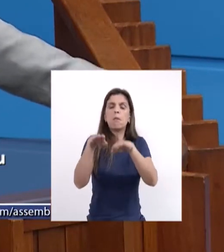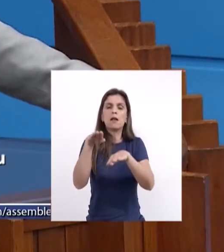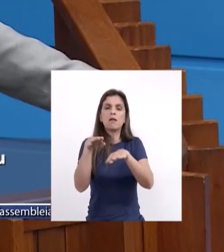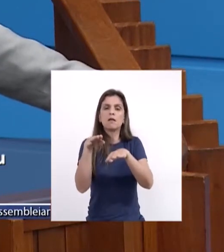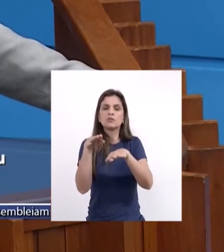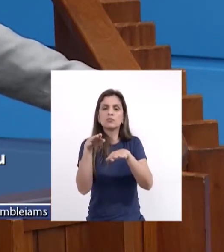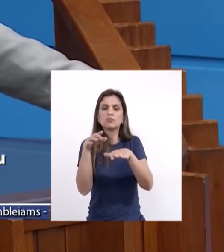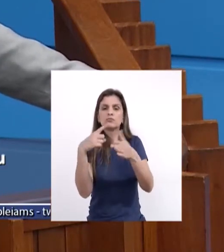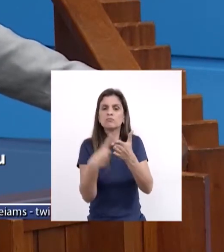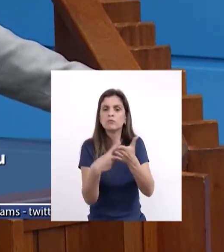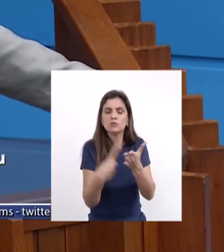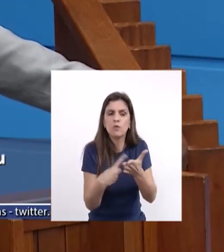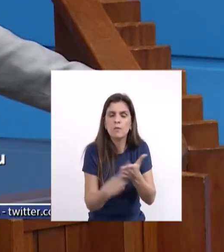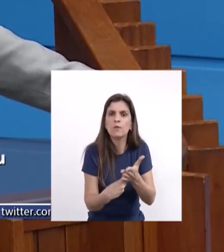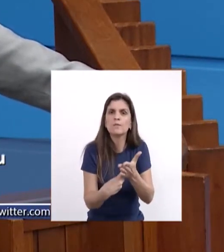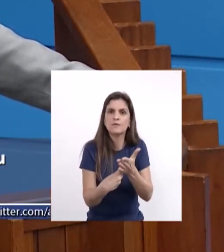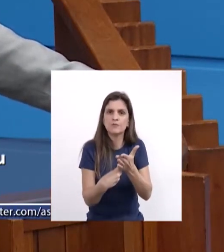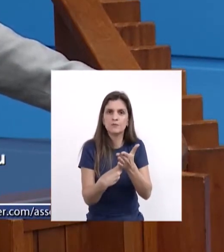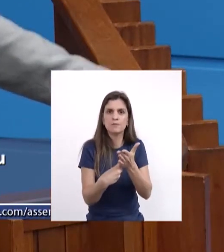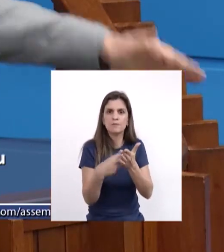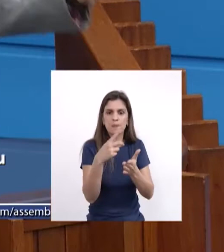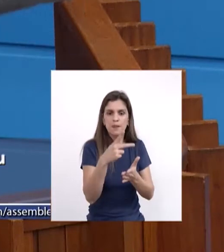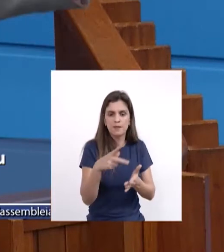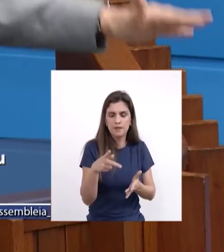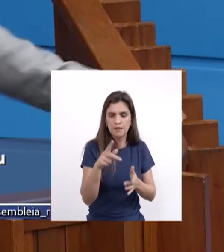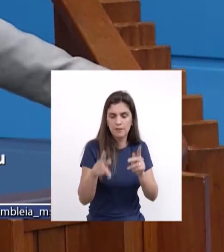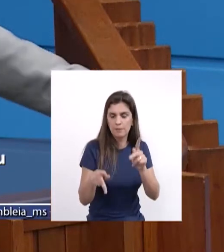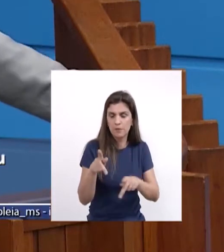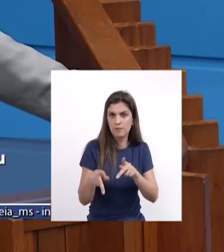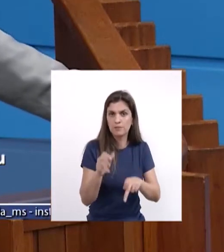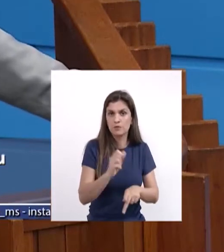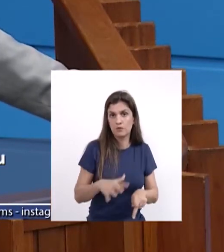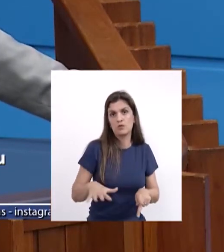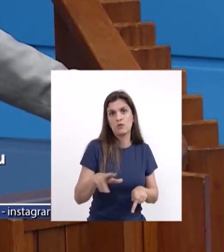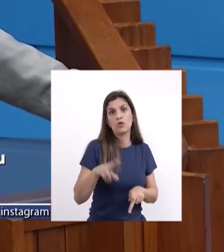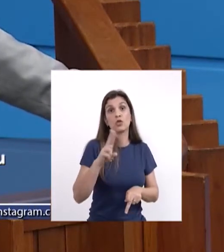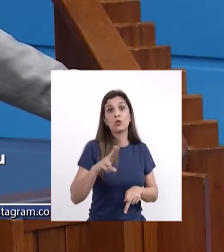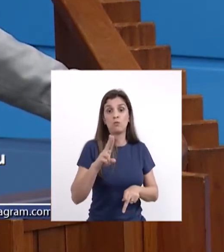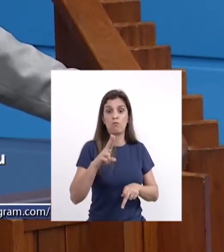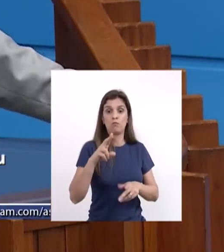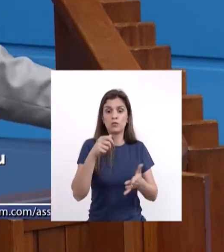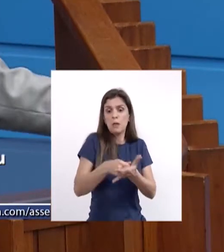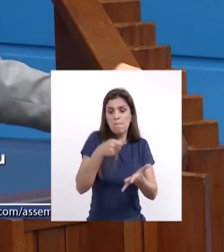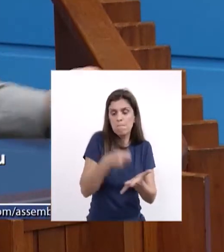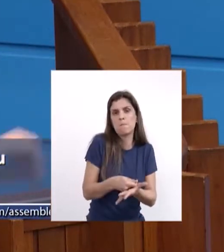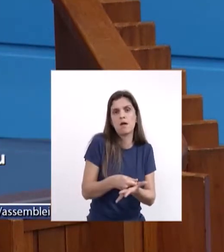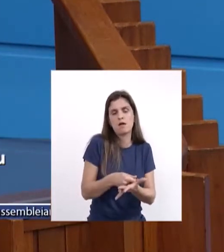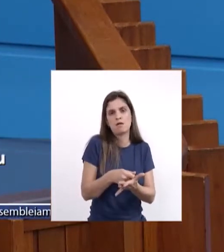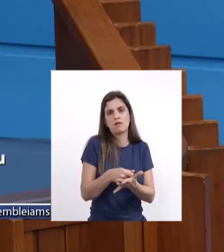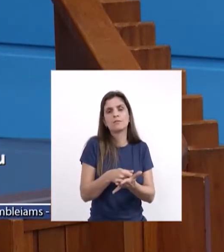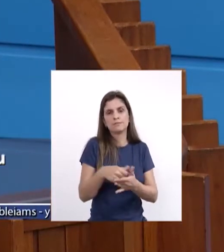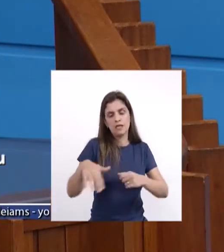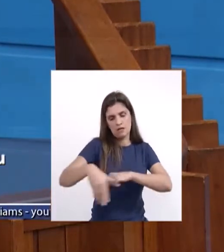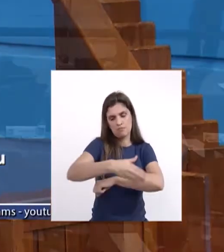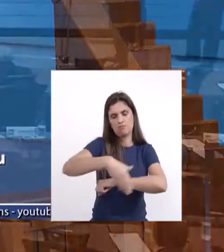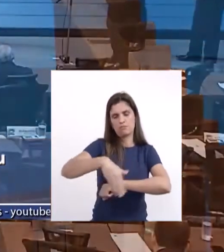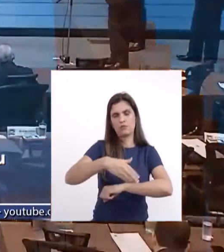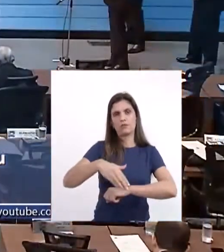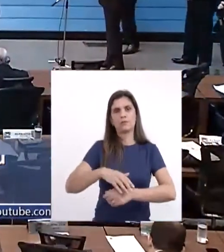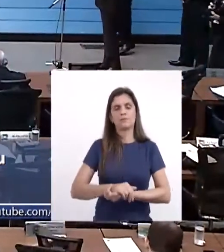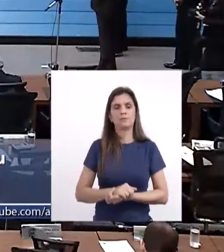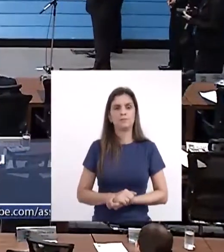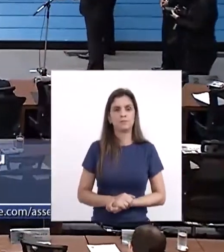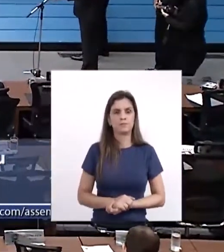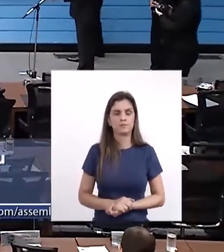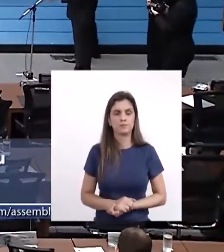que cruzam diariamente pela BR-163, o conselho da Vossa Excelência, uma parte com a maior alegria. Obrigado pela